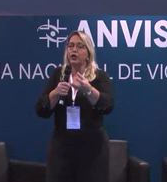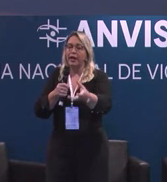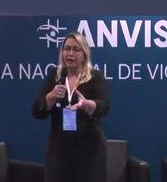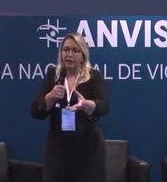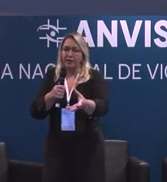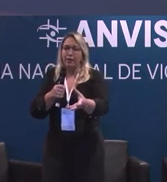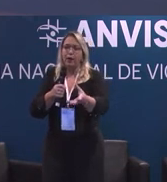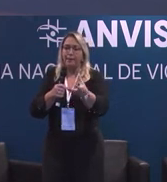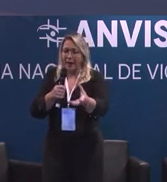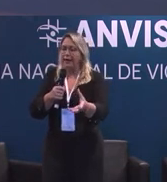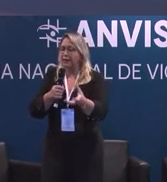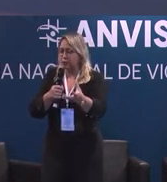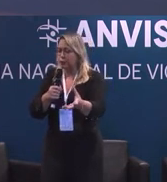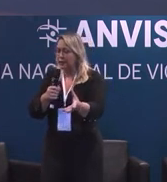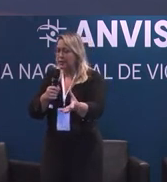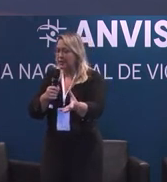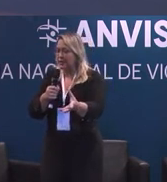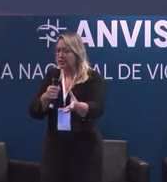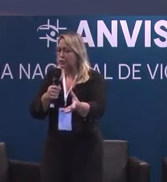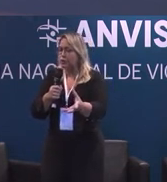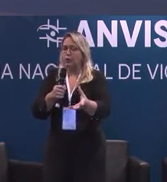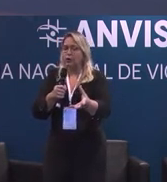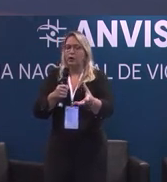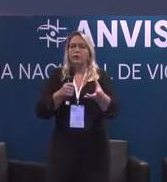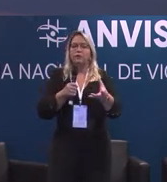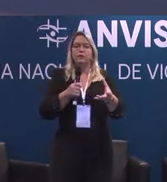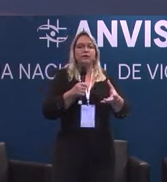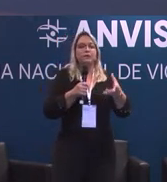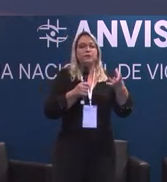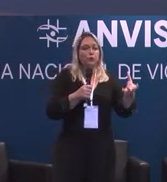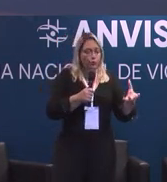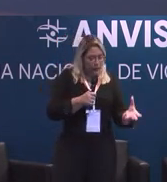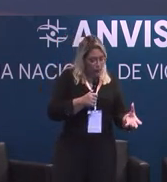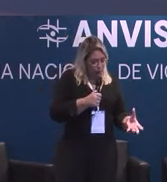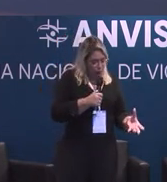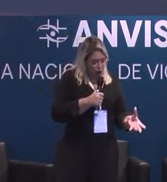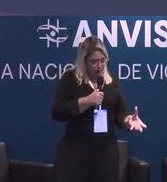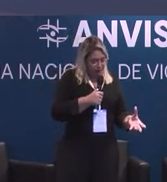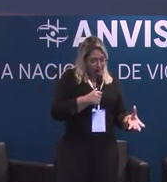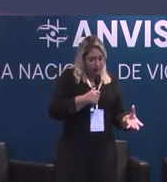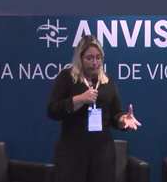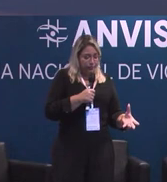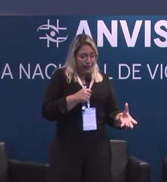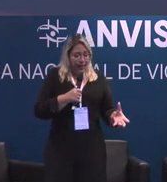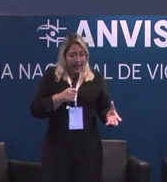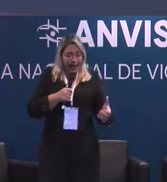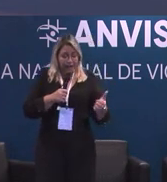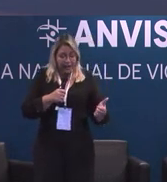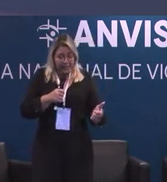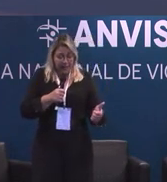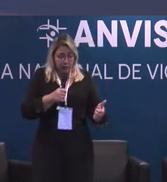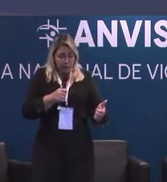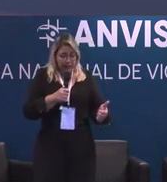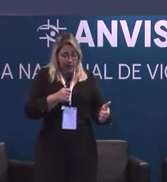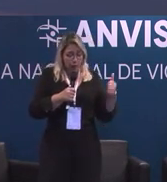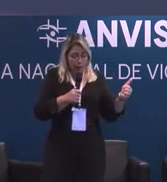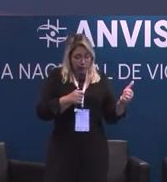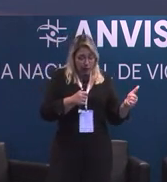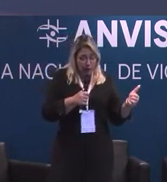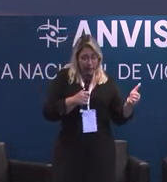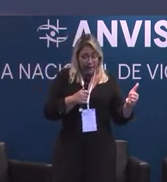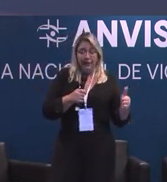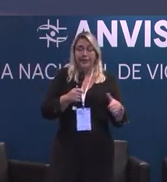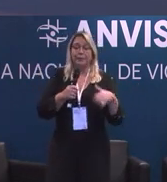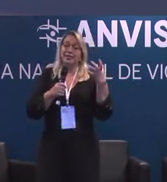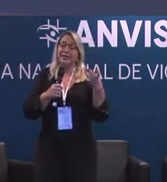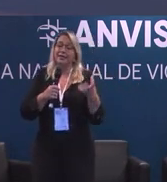tornar a parte da diretriz 8 de vocês muito mais robusta. A fase recursal, quando não